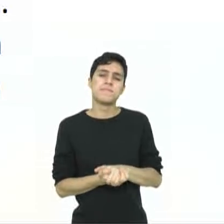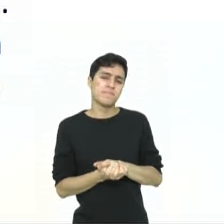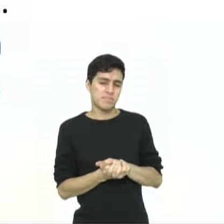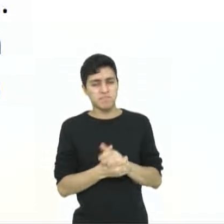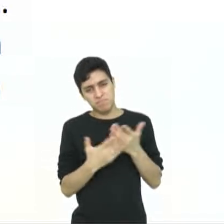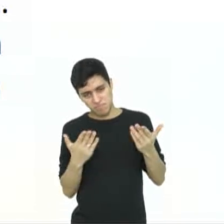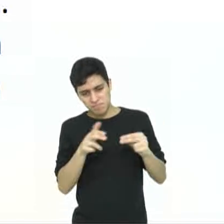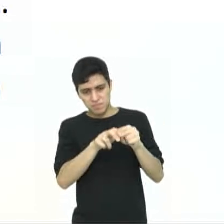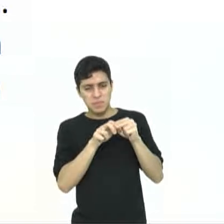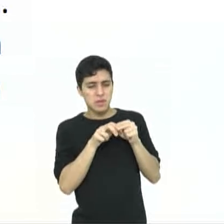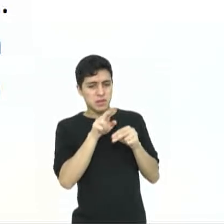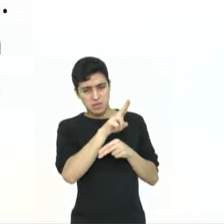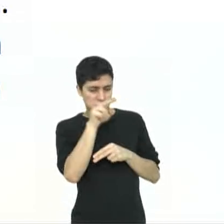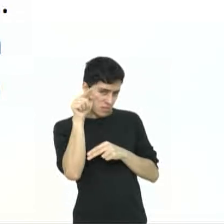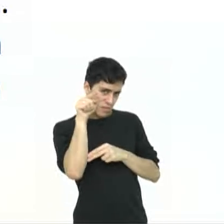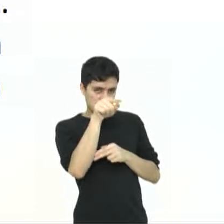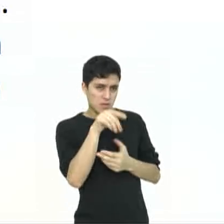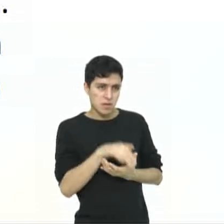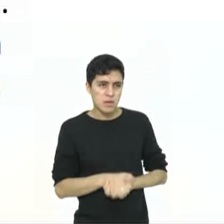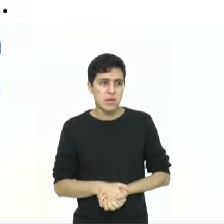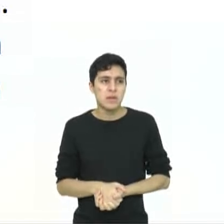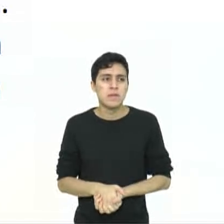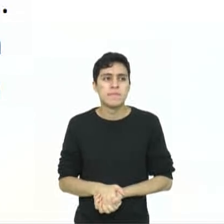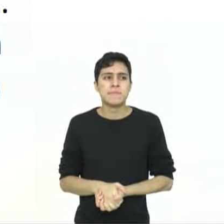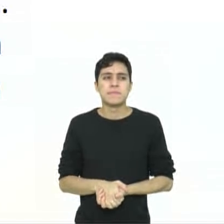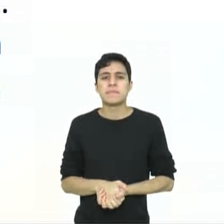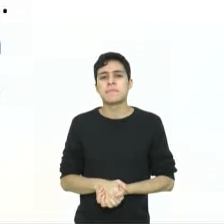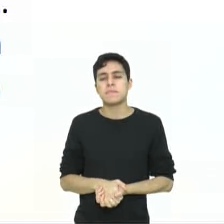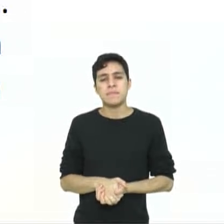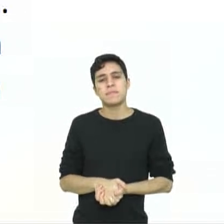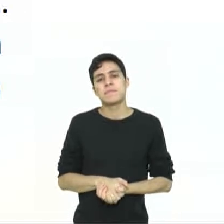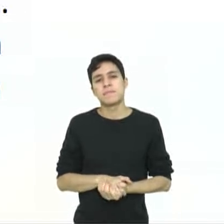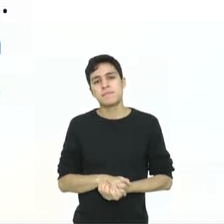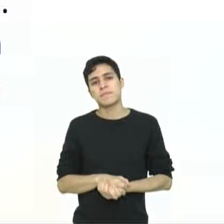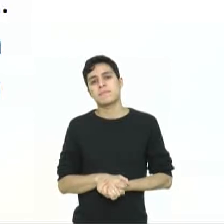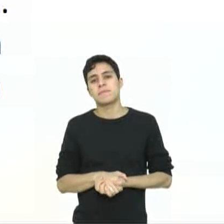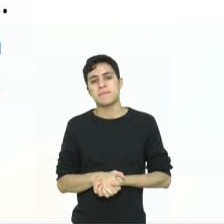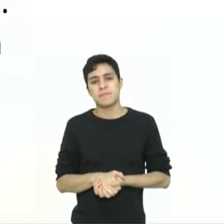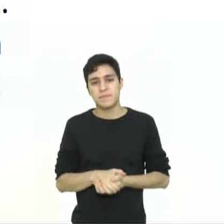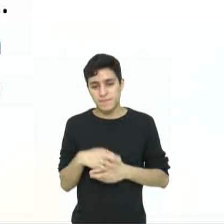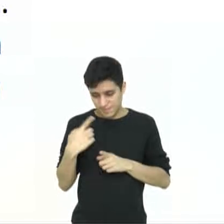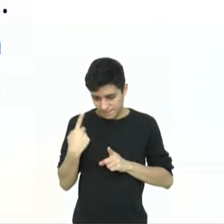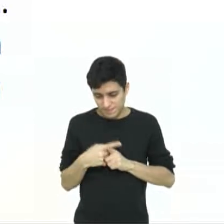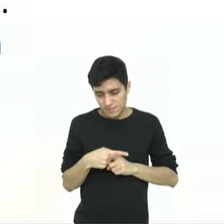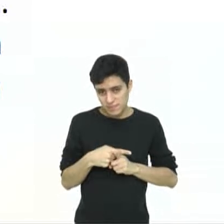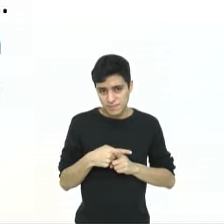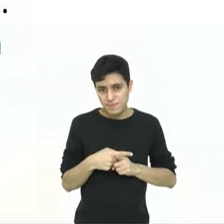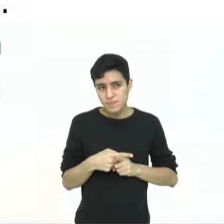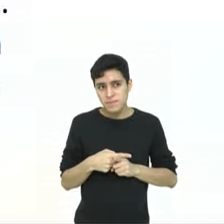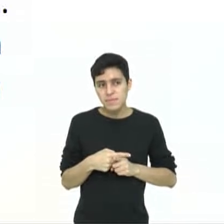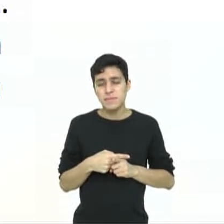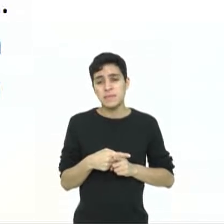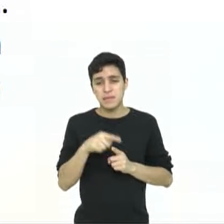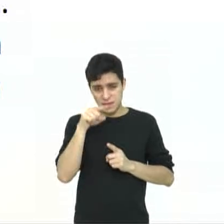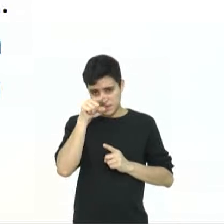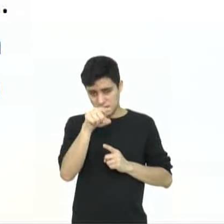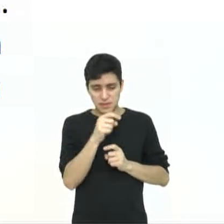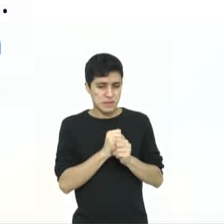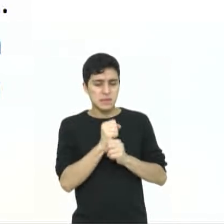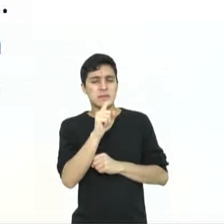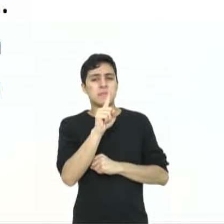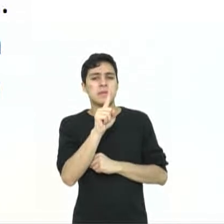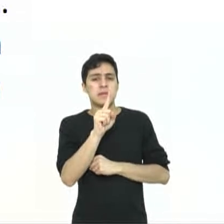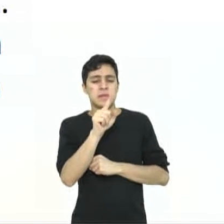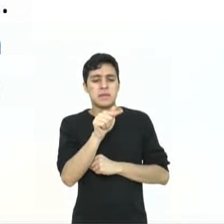o nome dele é John, né? Porque é Bull, também não sei, né? Bull. Não sei, juro que eu não sei. Porque John Bull, em 1712, foi